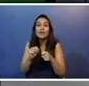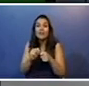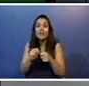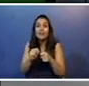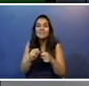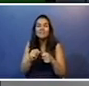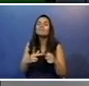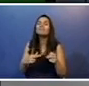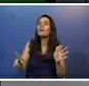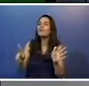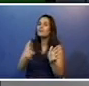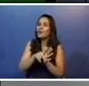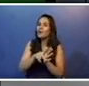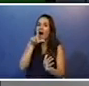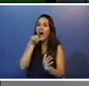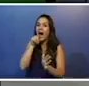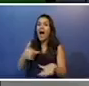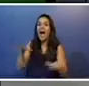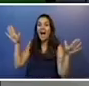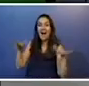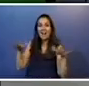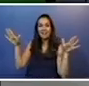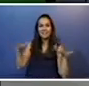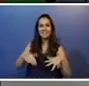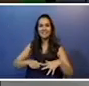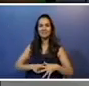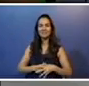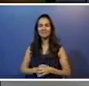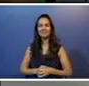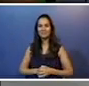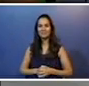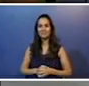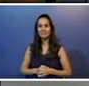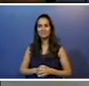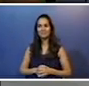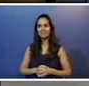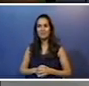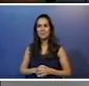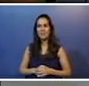controle? As aves. Olha que interessante.